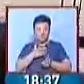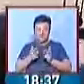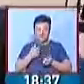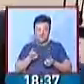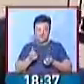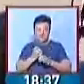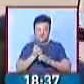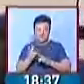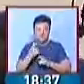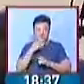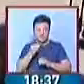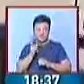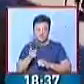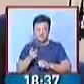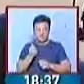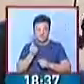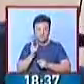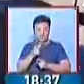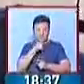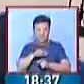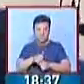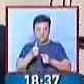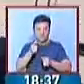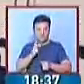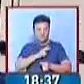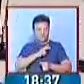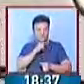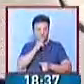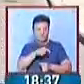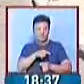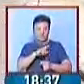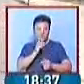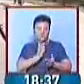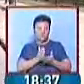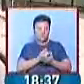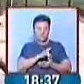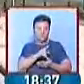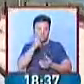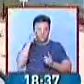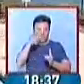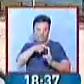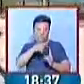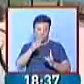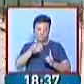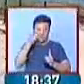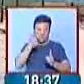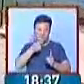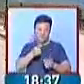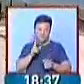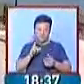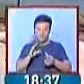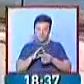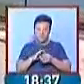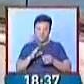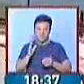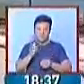transportes acredita que, sendo já Faro uma cidade universitária, serão os estudantes o alvo principal. As ligações